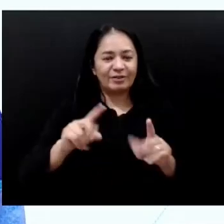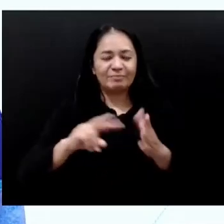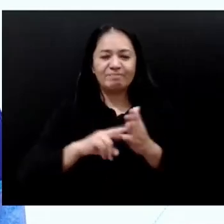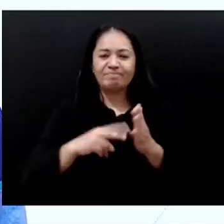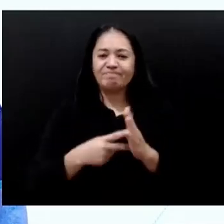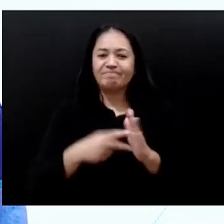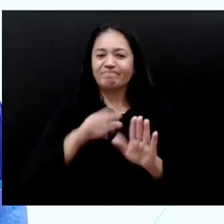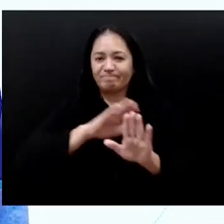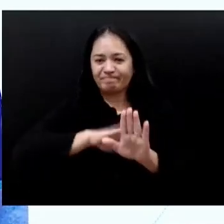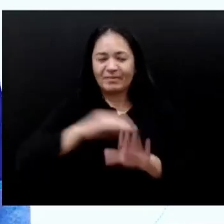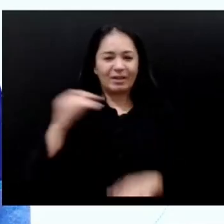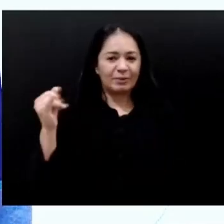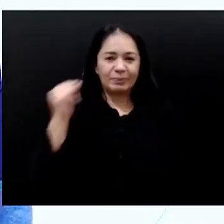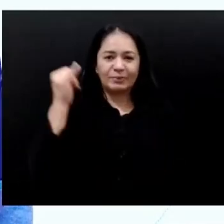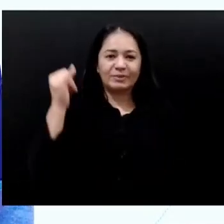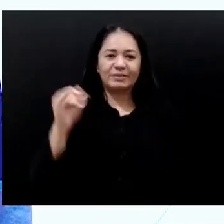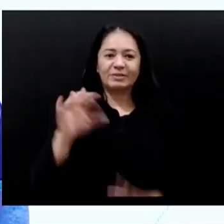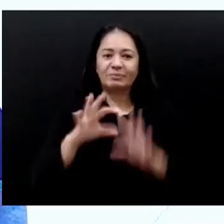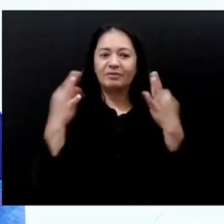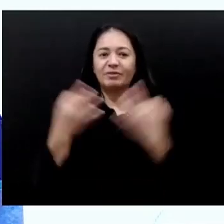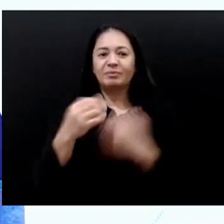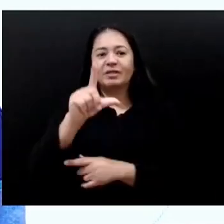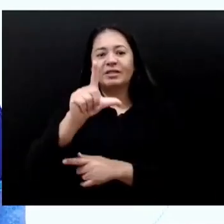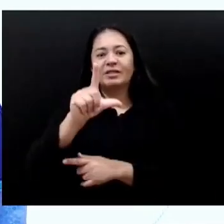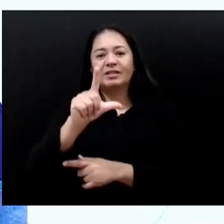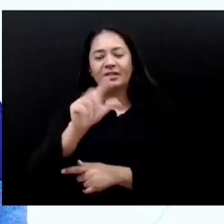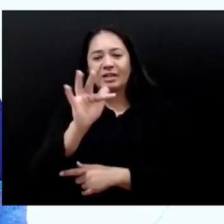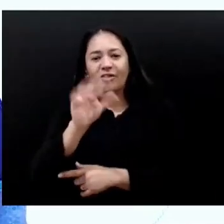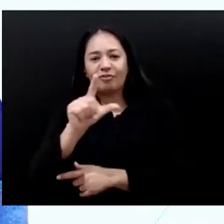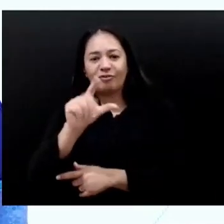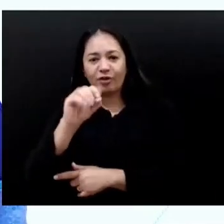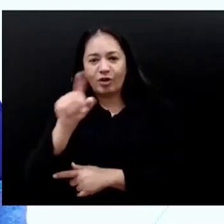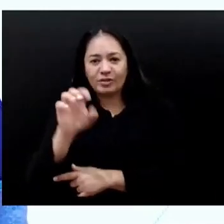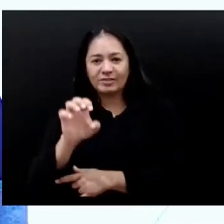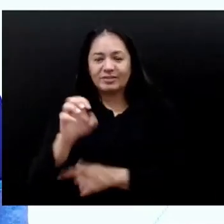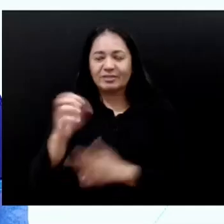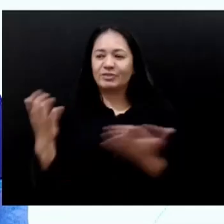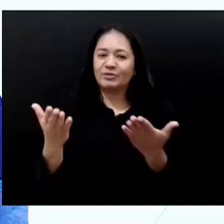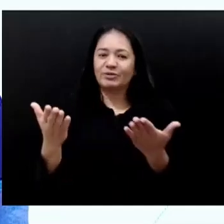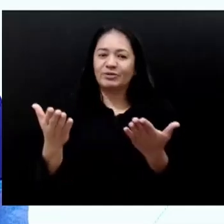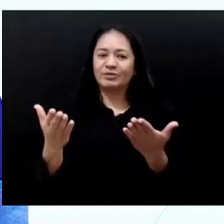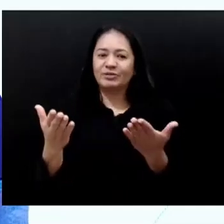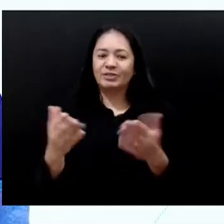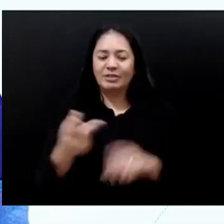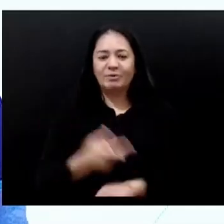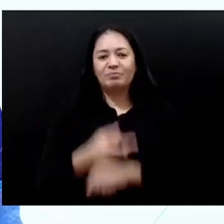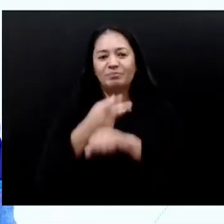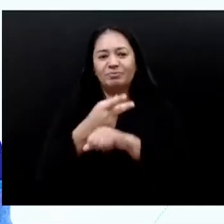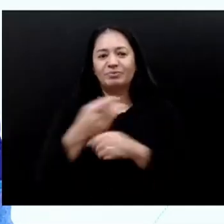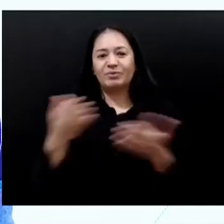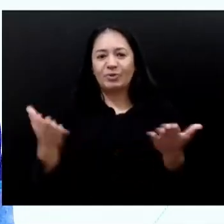família Flose. E o Arthur receber esse prêmio aqui nesse local hoje. Então, é